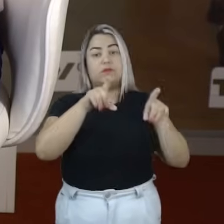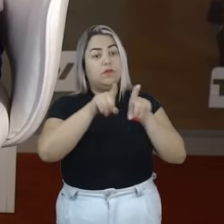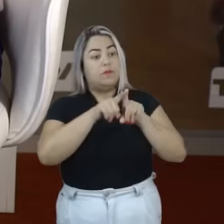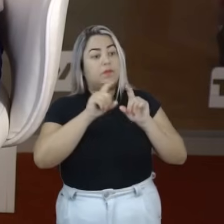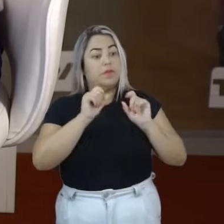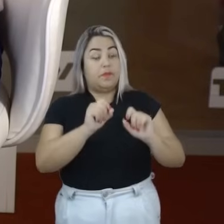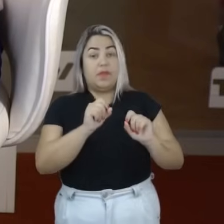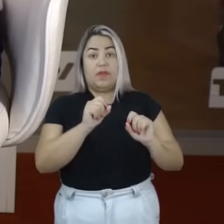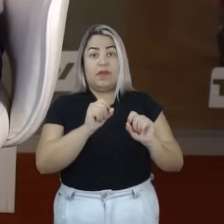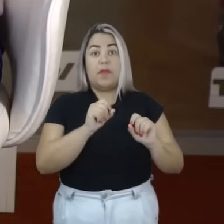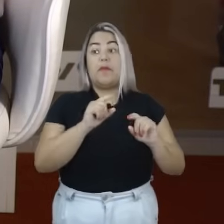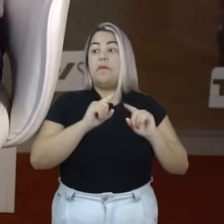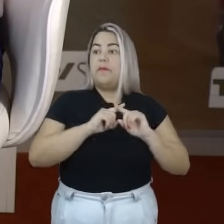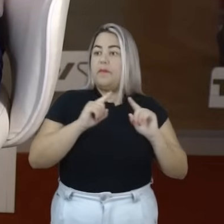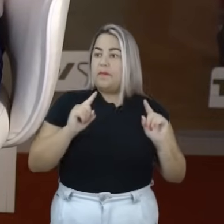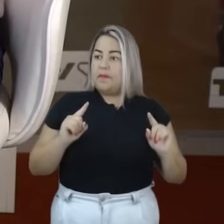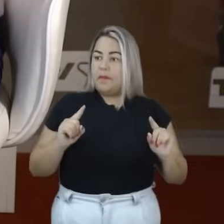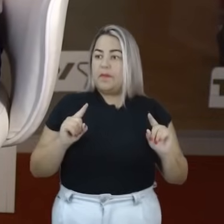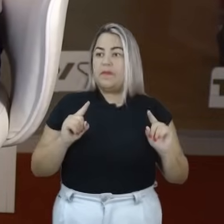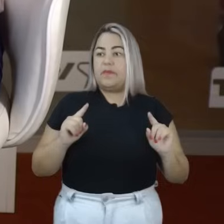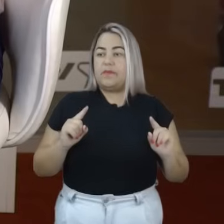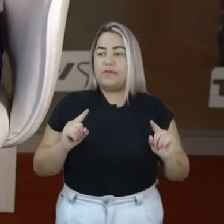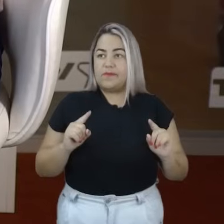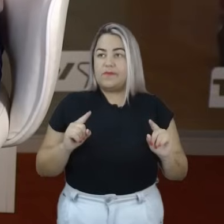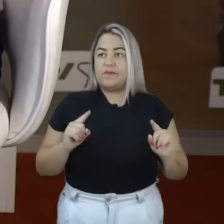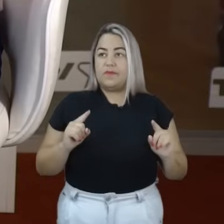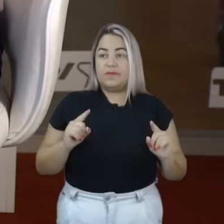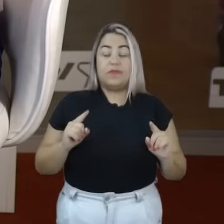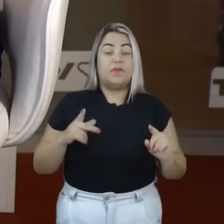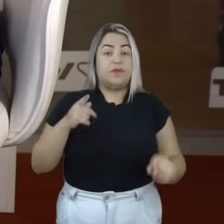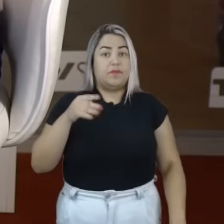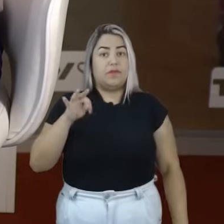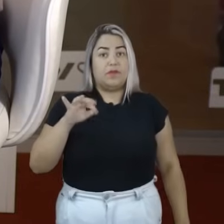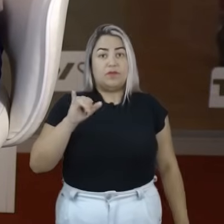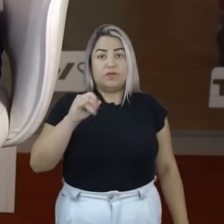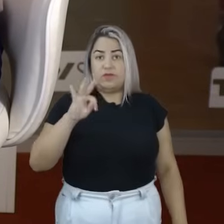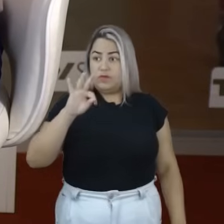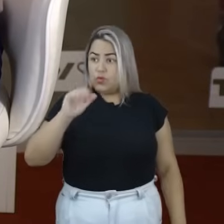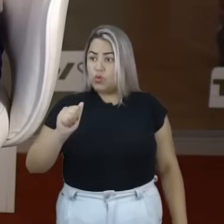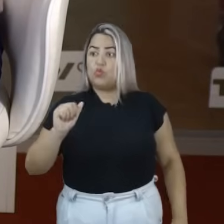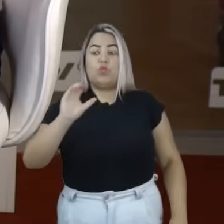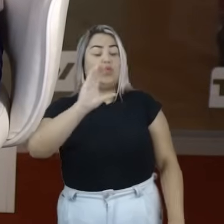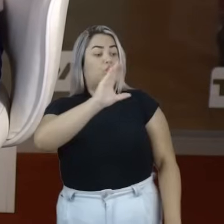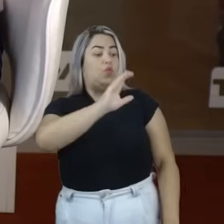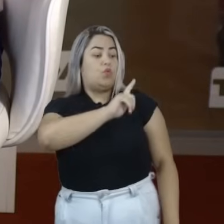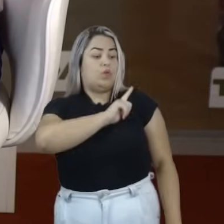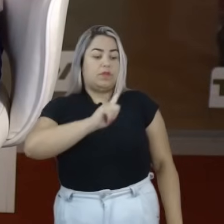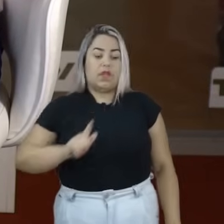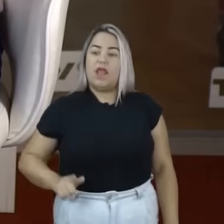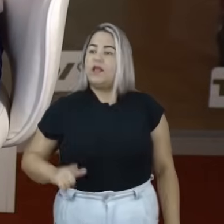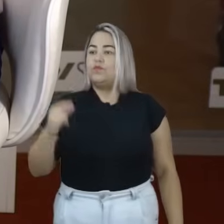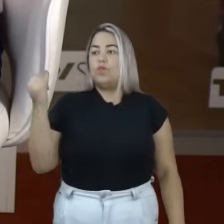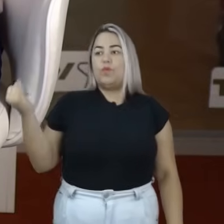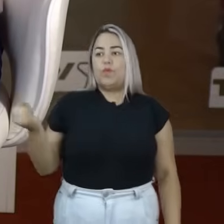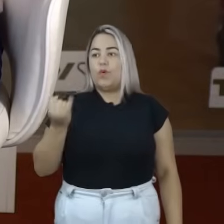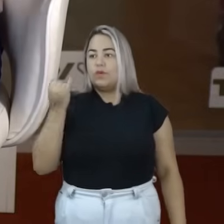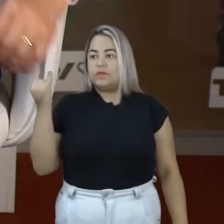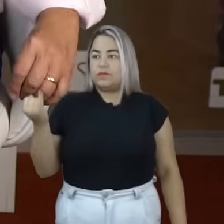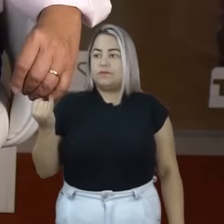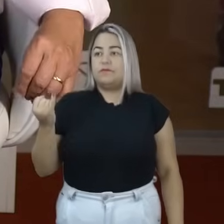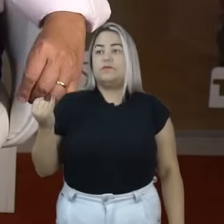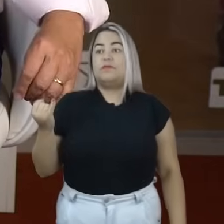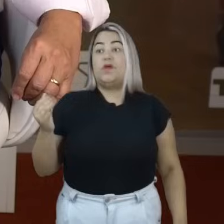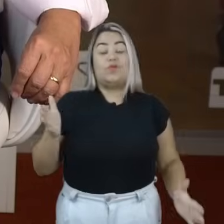teoria, mas com o modo petista de governar, eu acho que ele é fundamental e eu